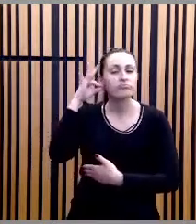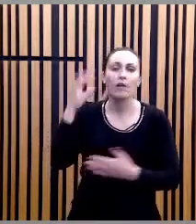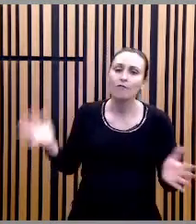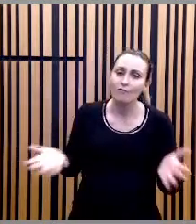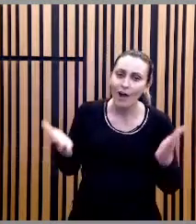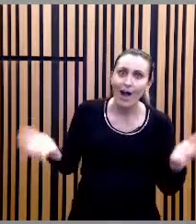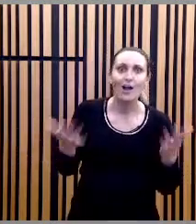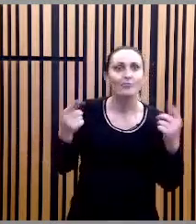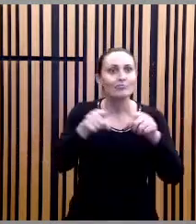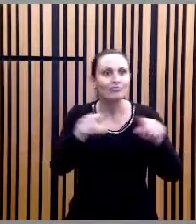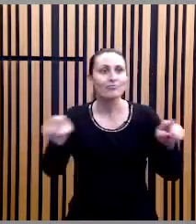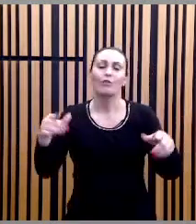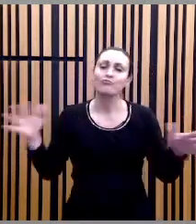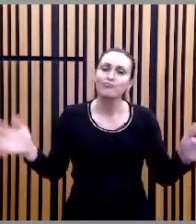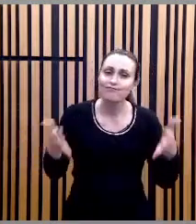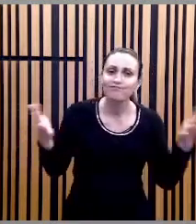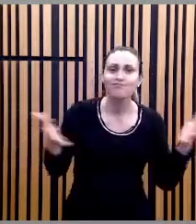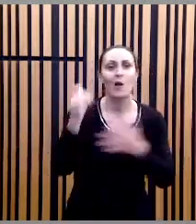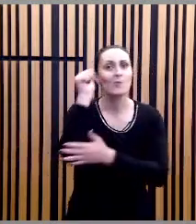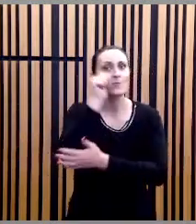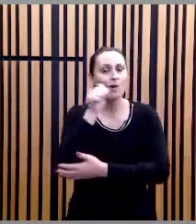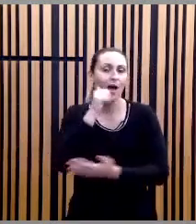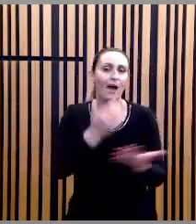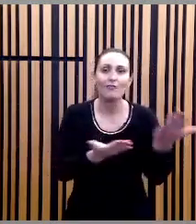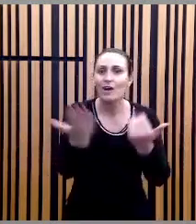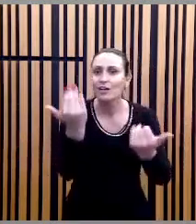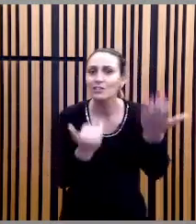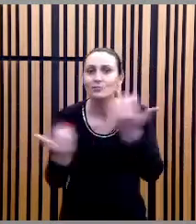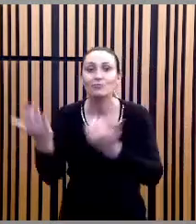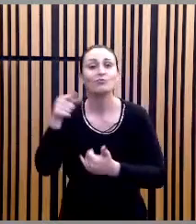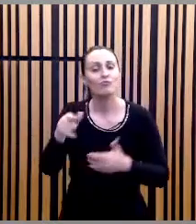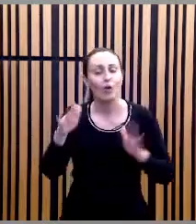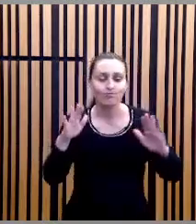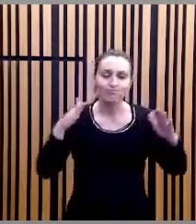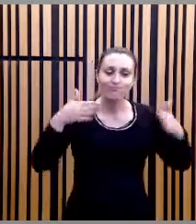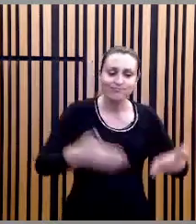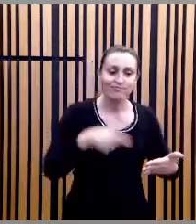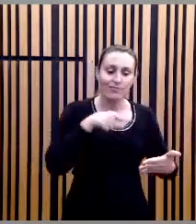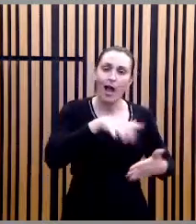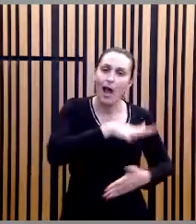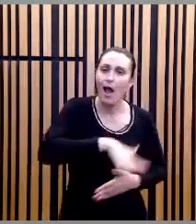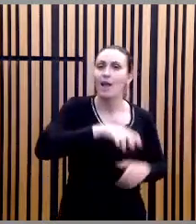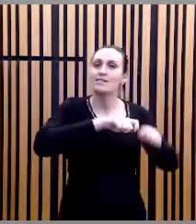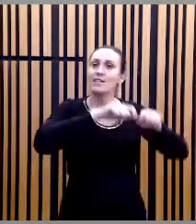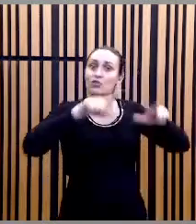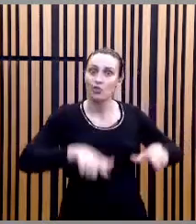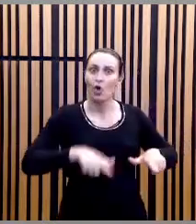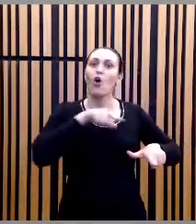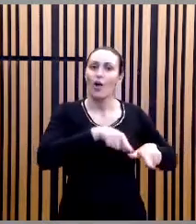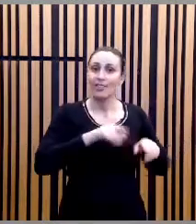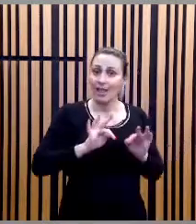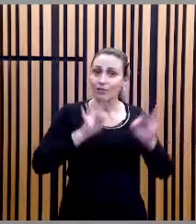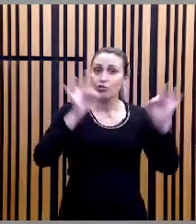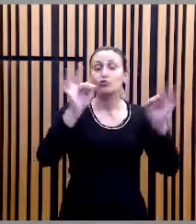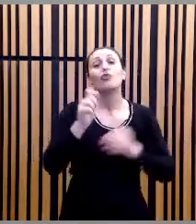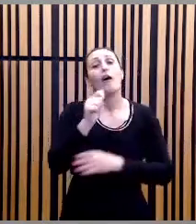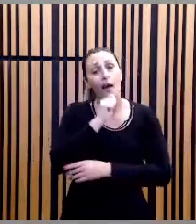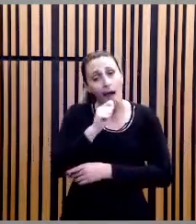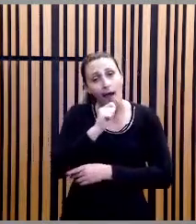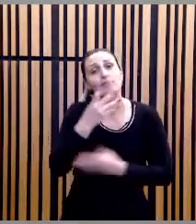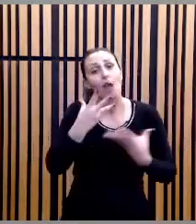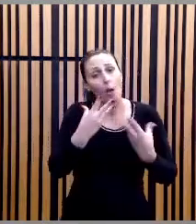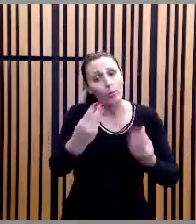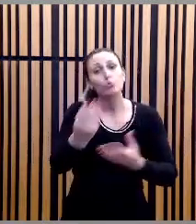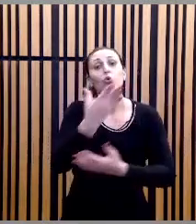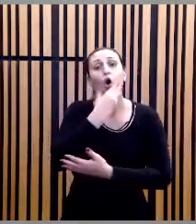vamos começar a empreender, vamos começar a se enfiar nesse setor de tecnologia que ainda é bastante dominado pelos meninos e que a